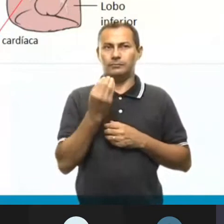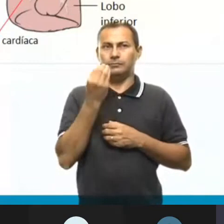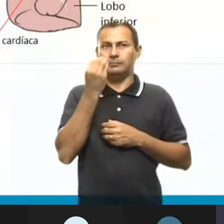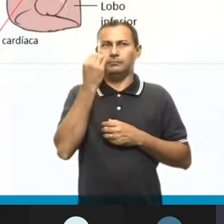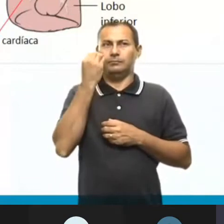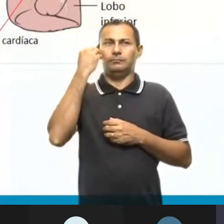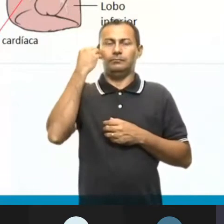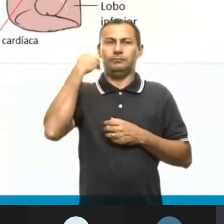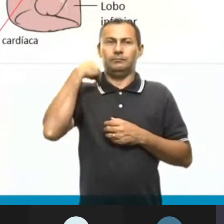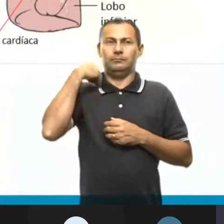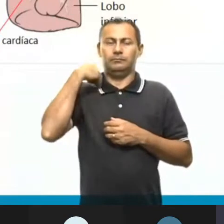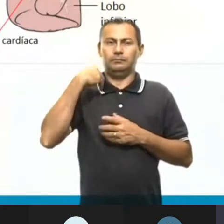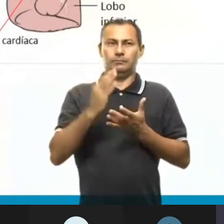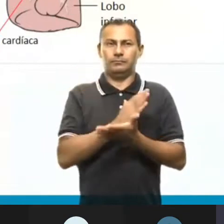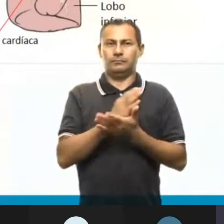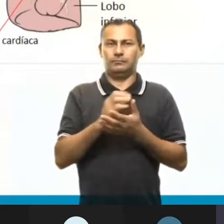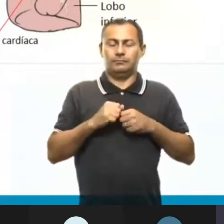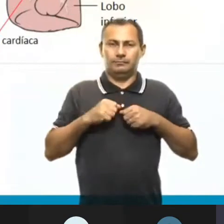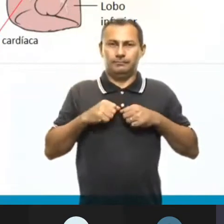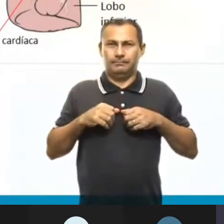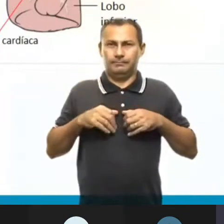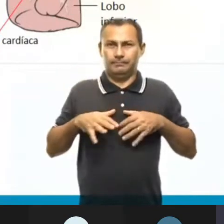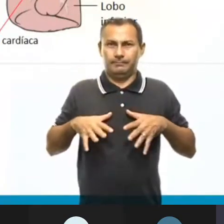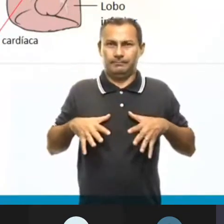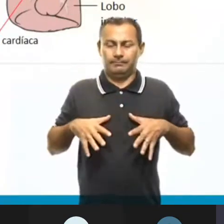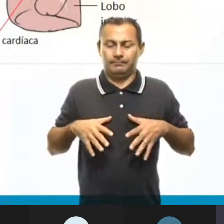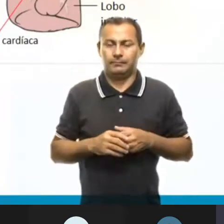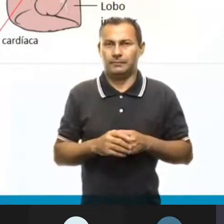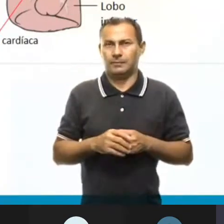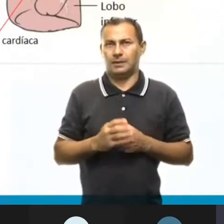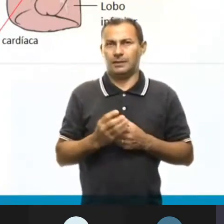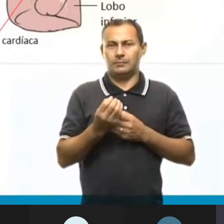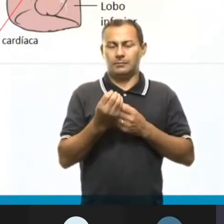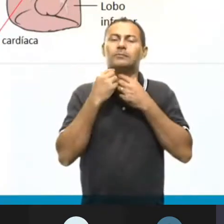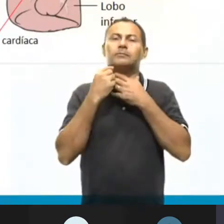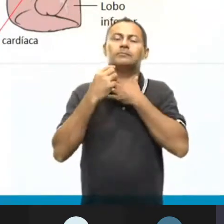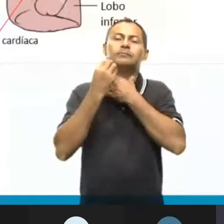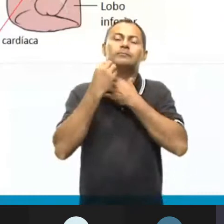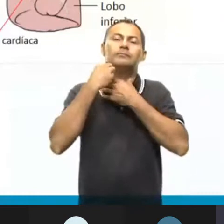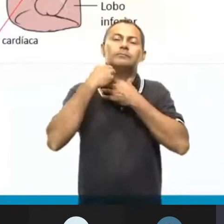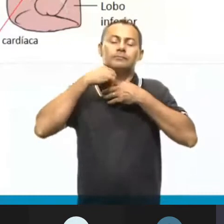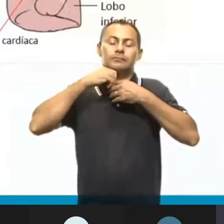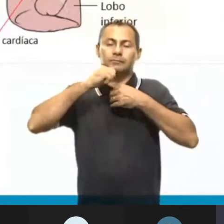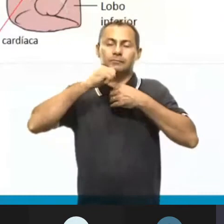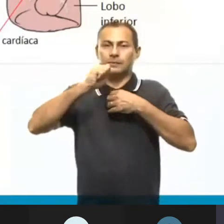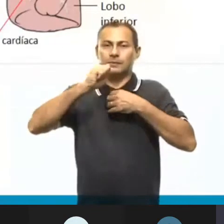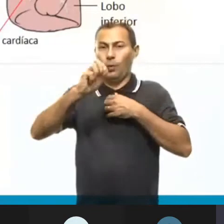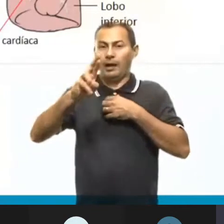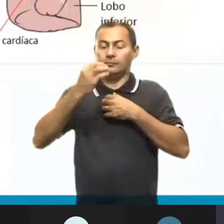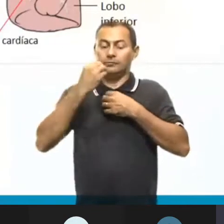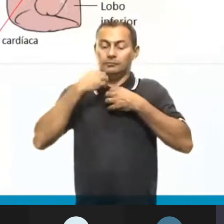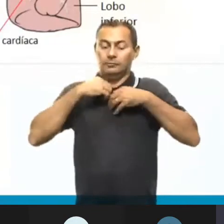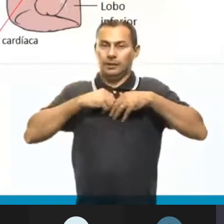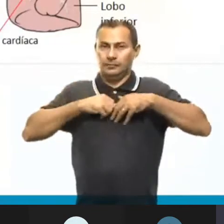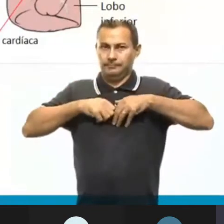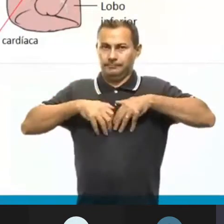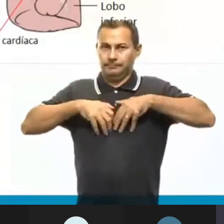traqueia, a traqueia se dividiu em brônquios primários, né, depois nos meus lobares aqui,